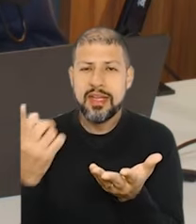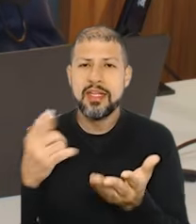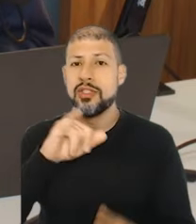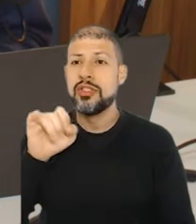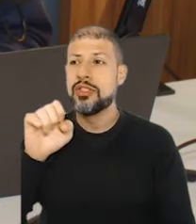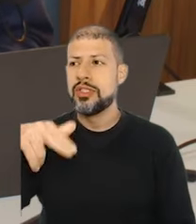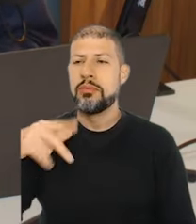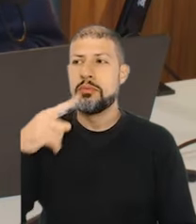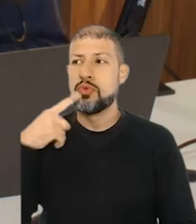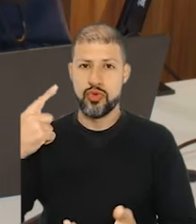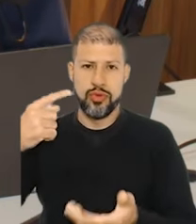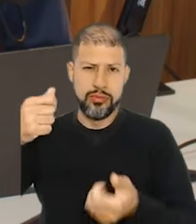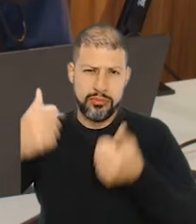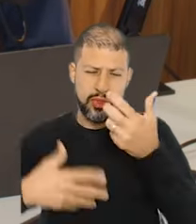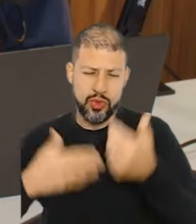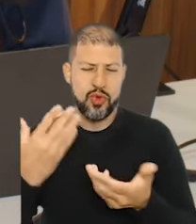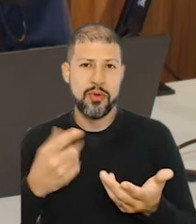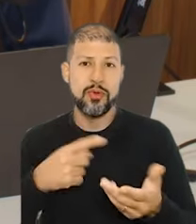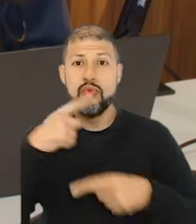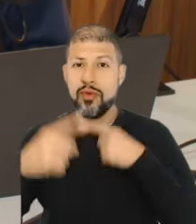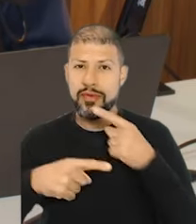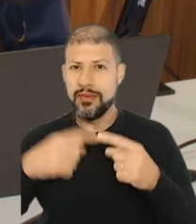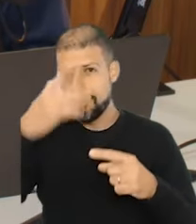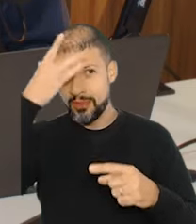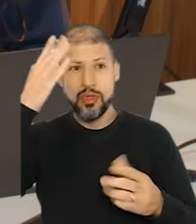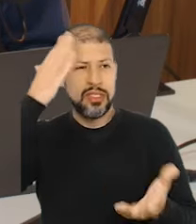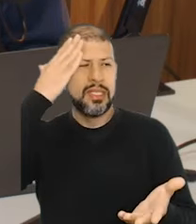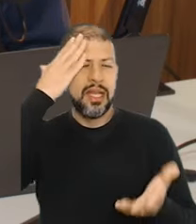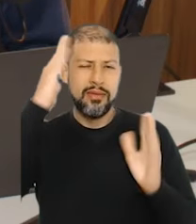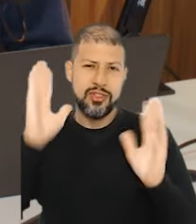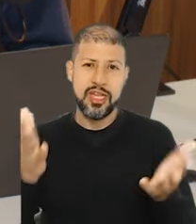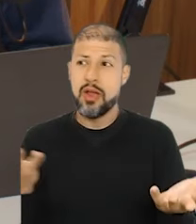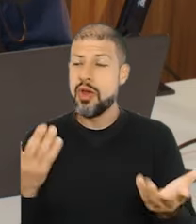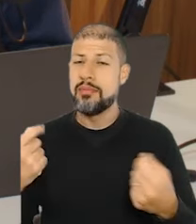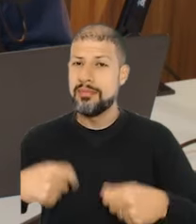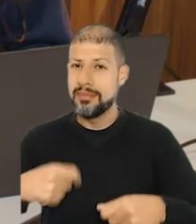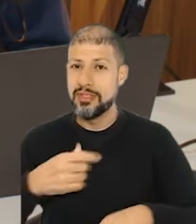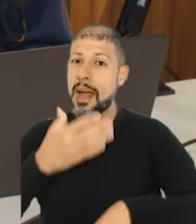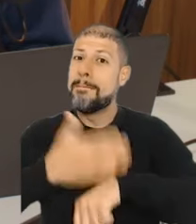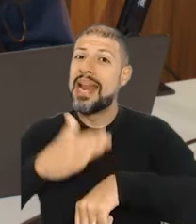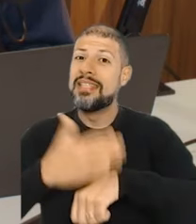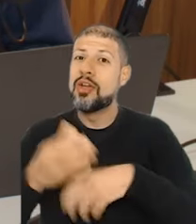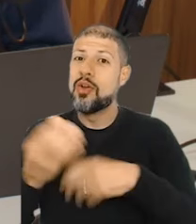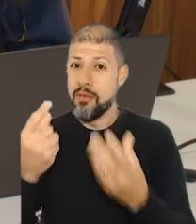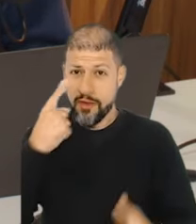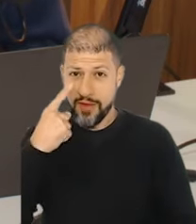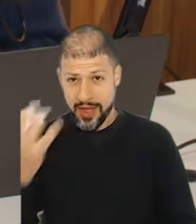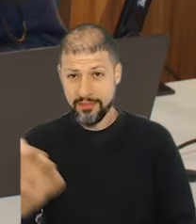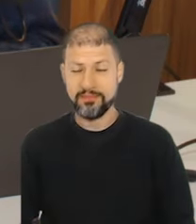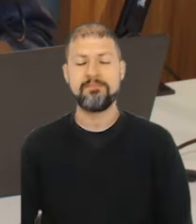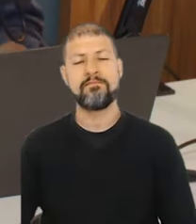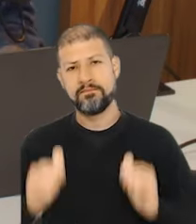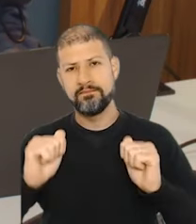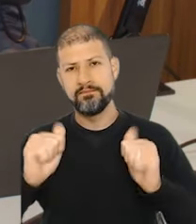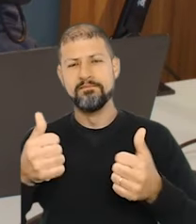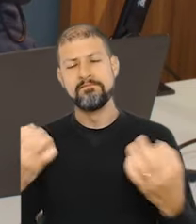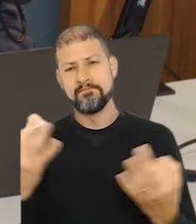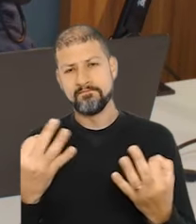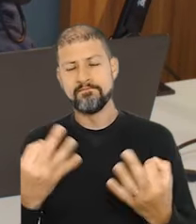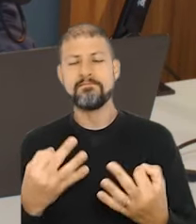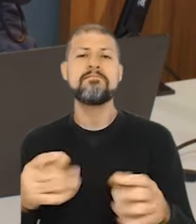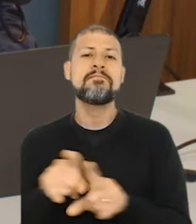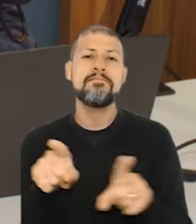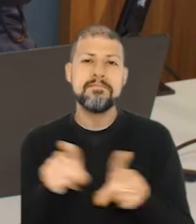né já que a gente comentou sobre tudo então o pessoal já está sabendo como é que faz agora eu preciso também realmente na prática vamos fazer então vamos vamos sim perfeito